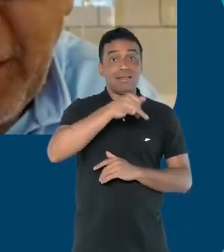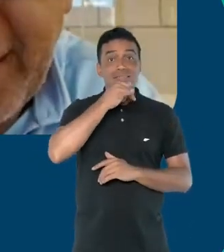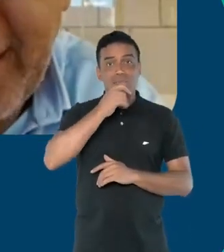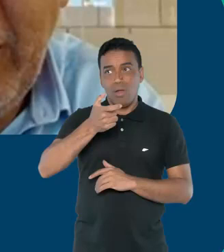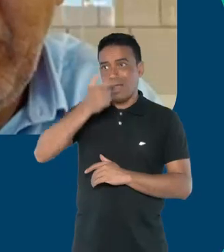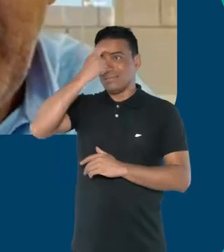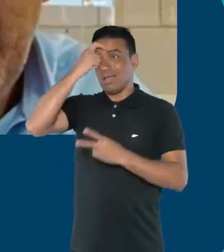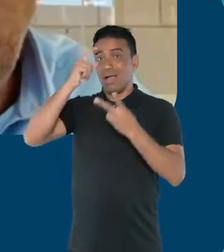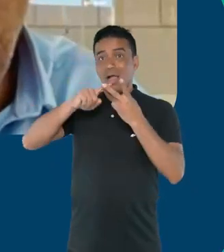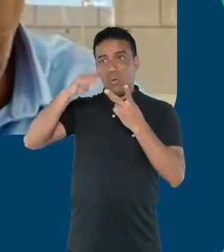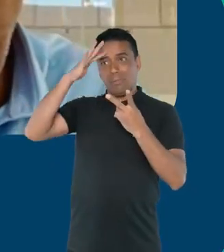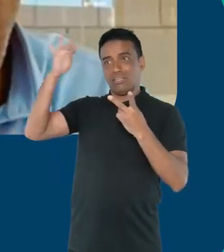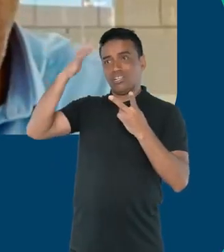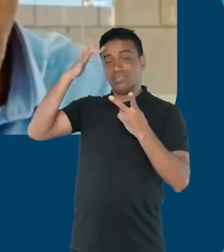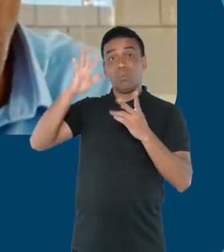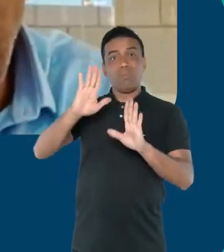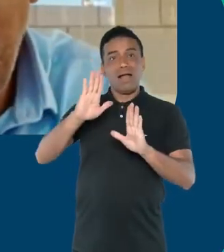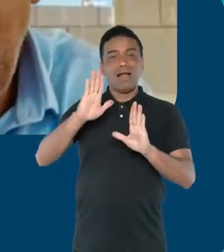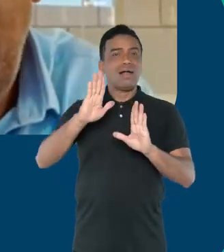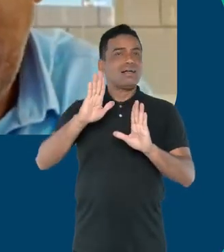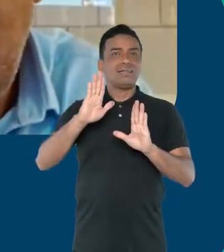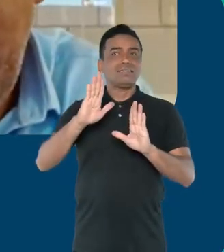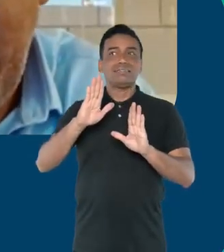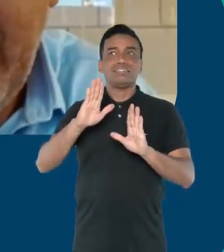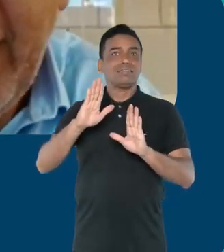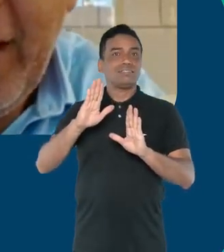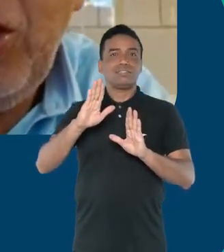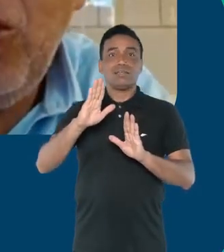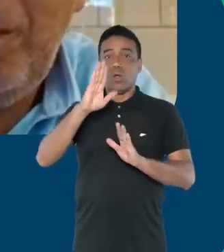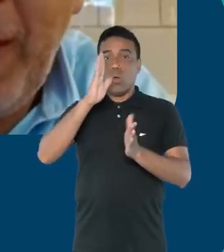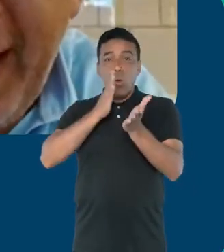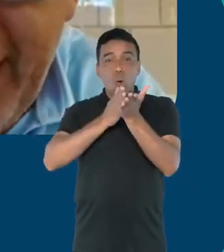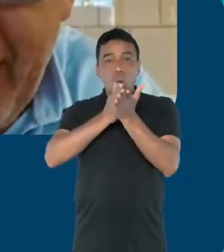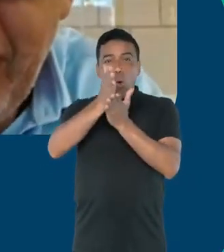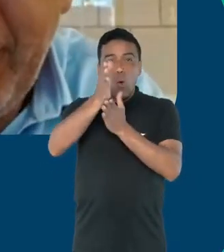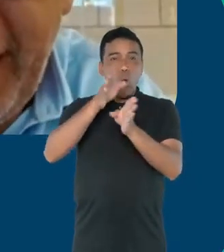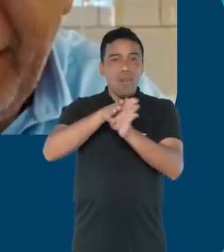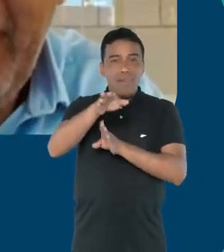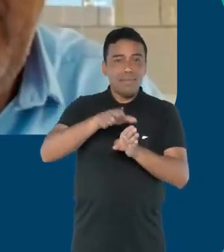como a imaginação, mas um princípio da natureza humana que